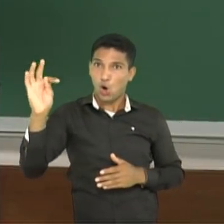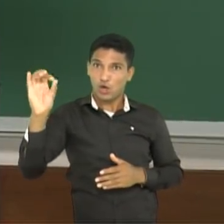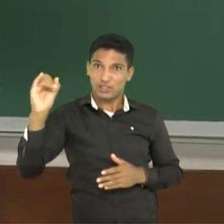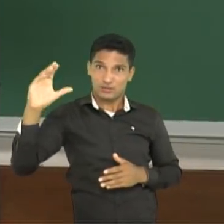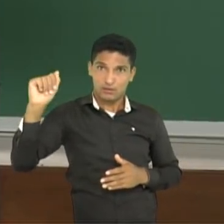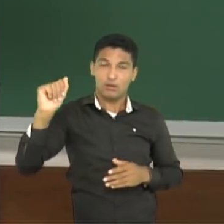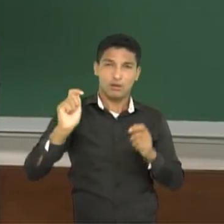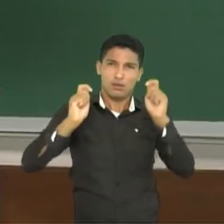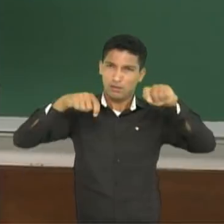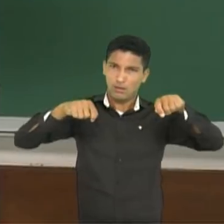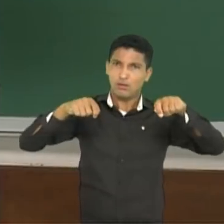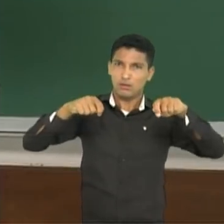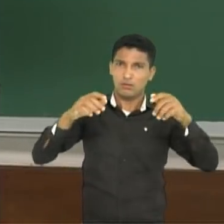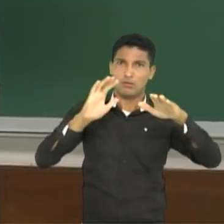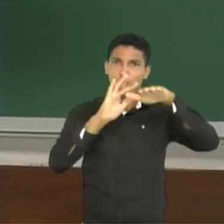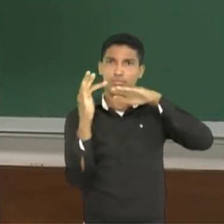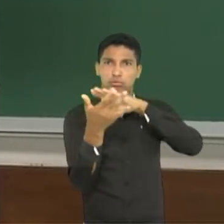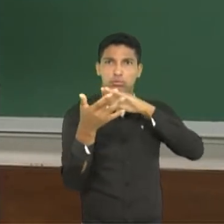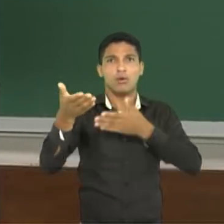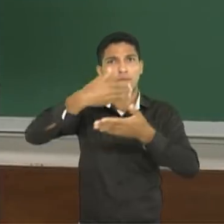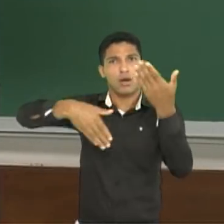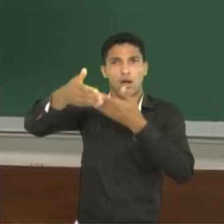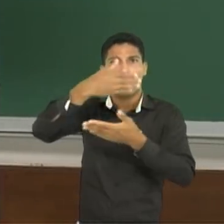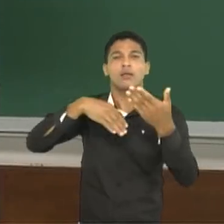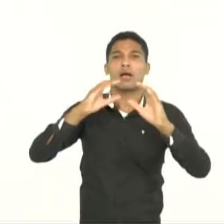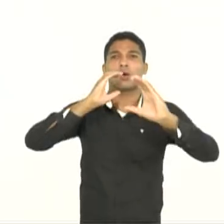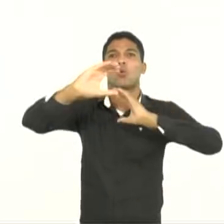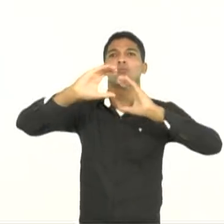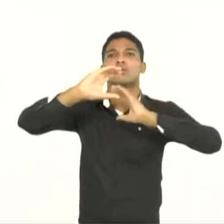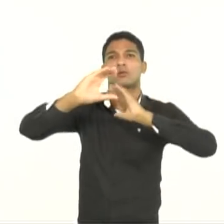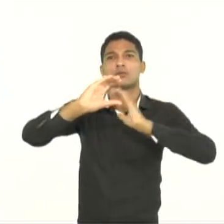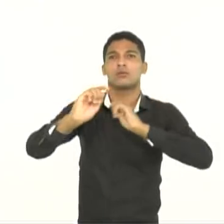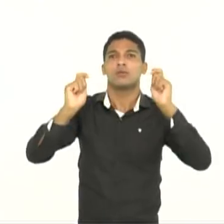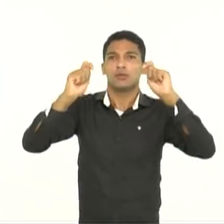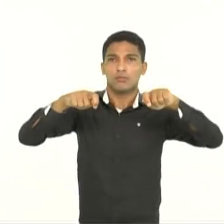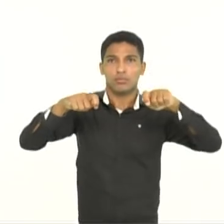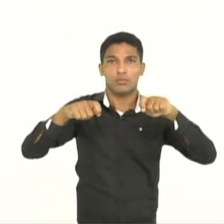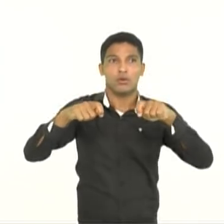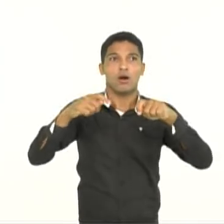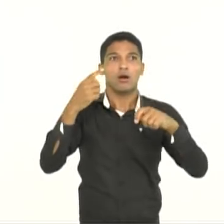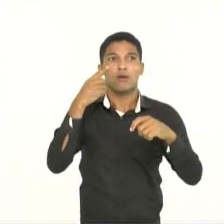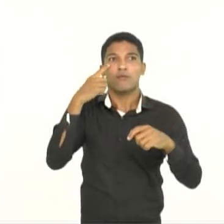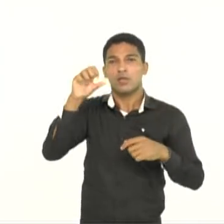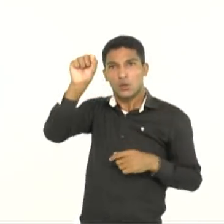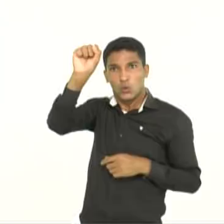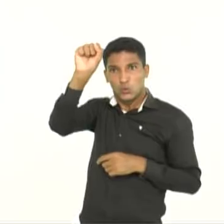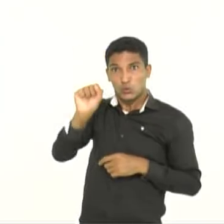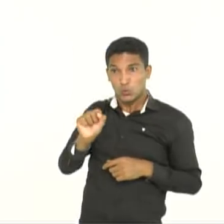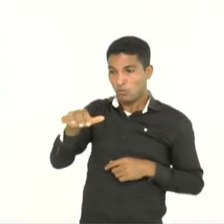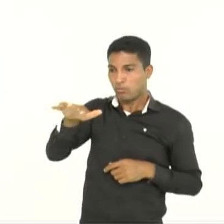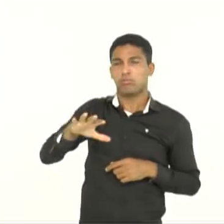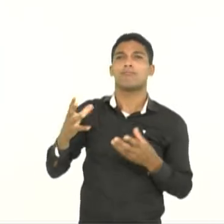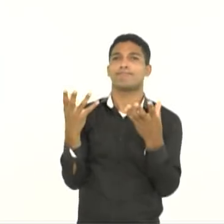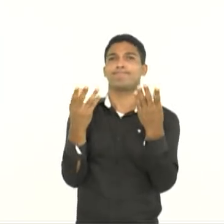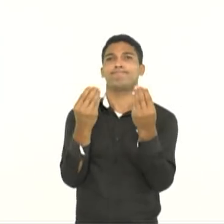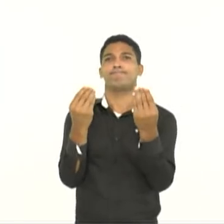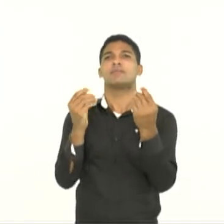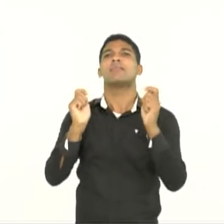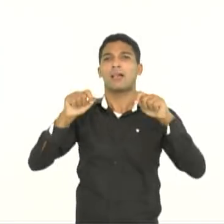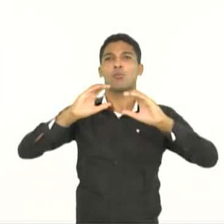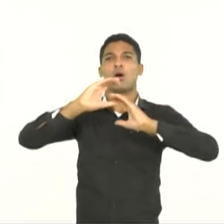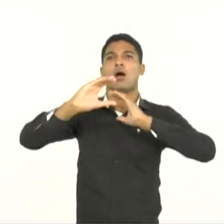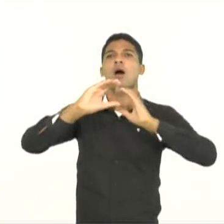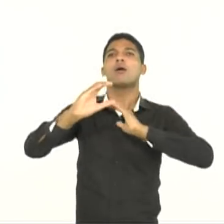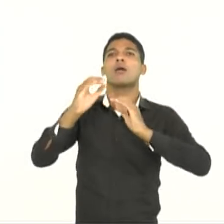uma facilitação na comunicação. Olha, a situação da região Sul é bastante favorável nesse